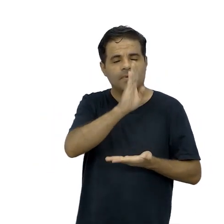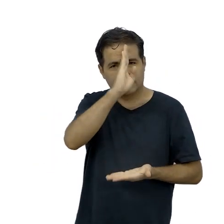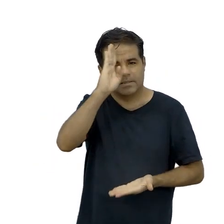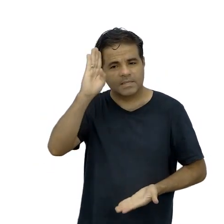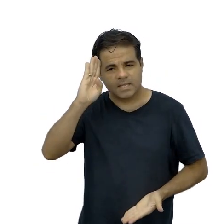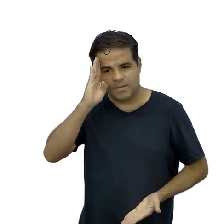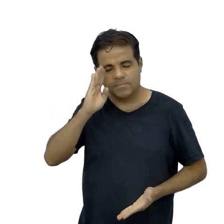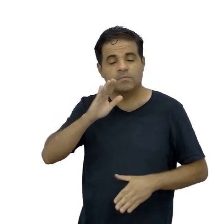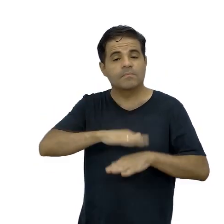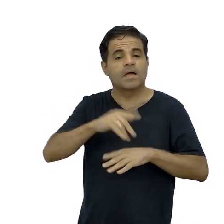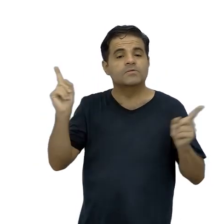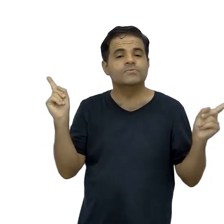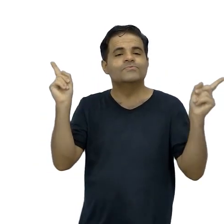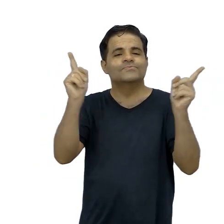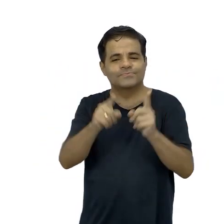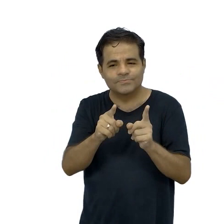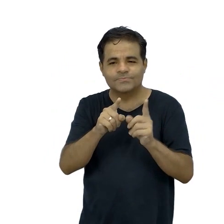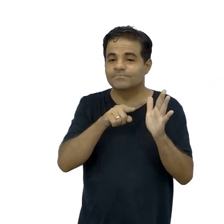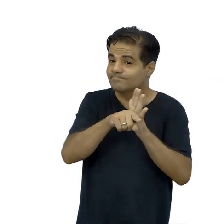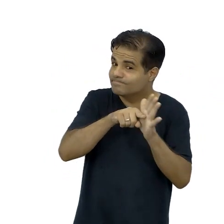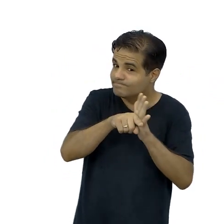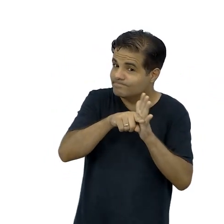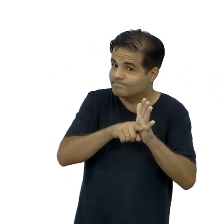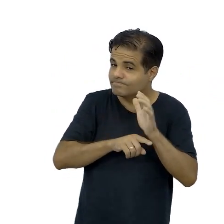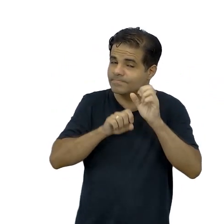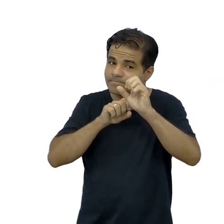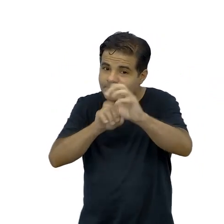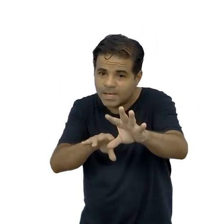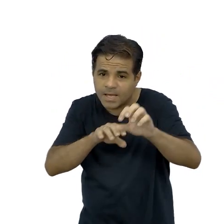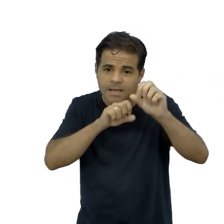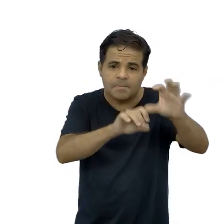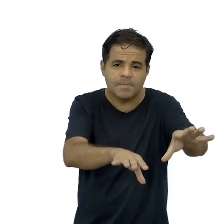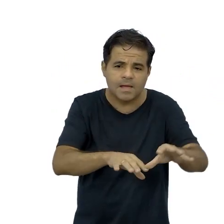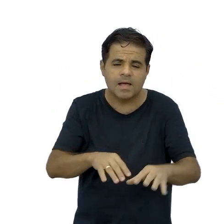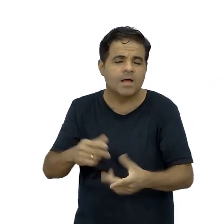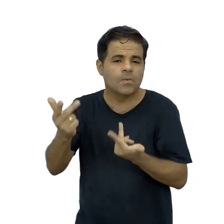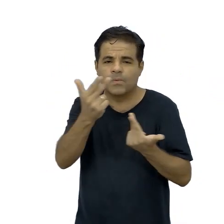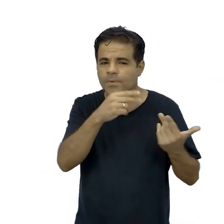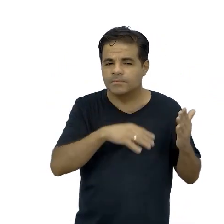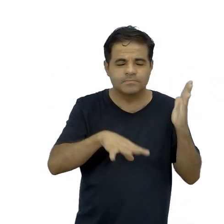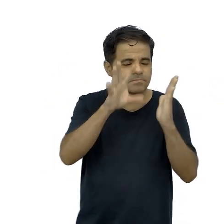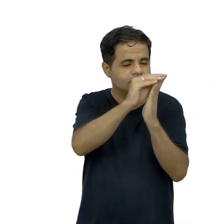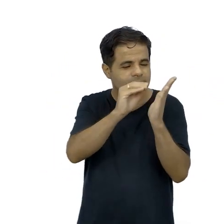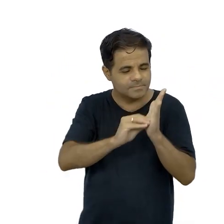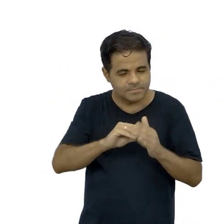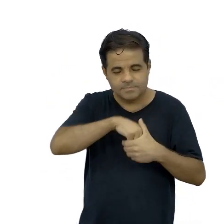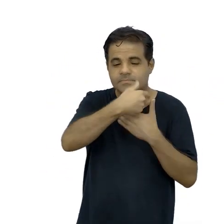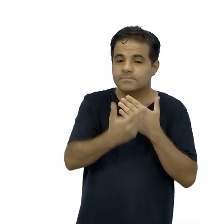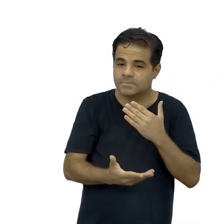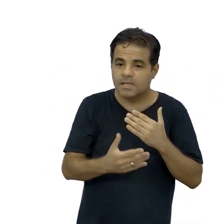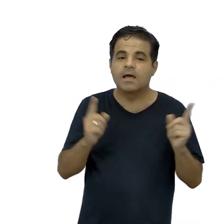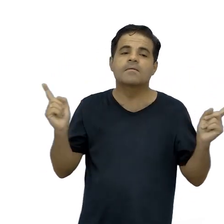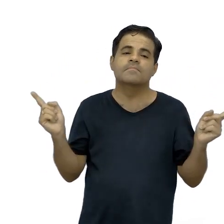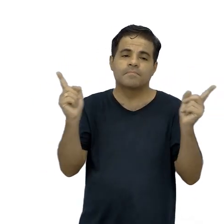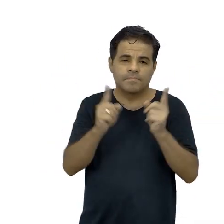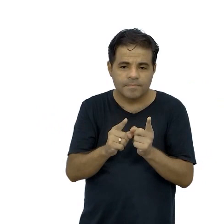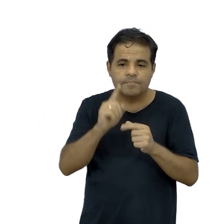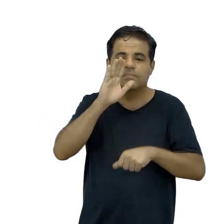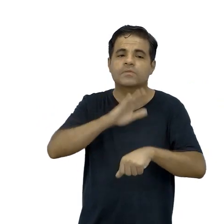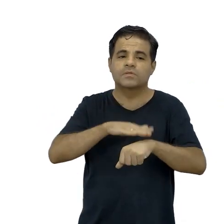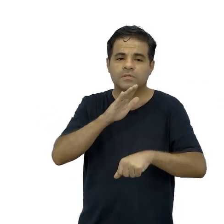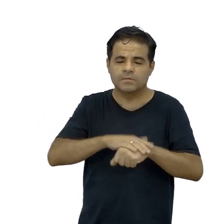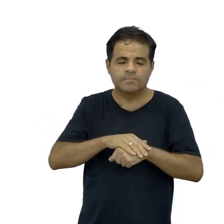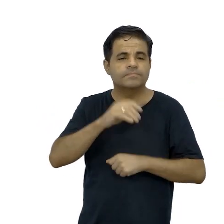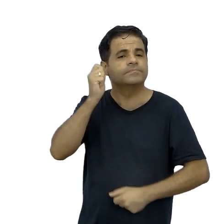curtos. E pesquisas também indicam que ensinar o mesmo conteúdo em menos tempo, sem que haja